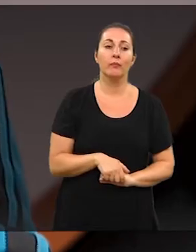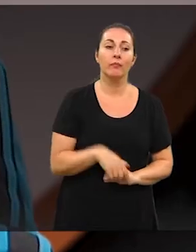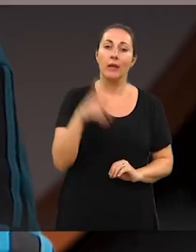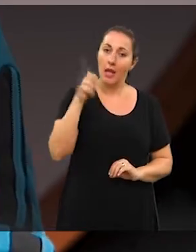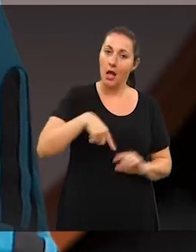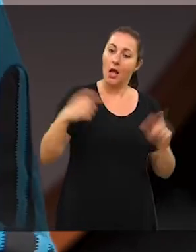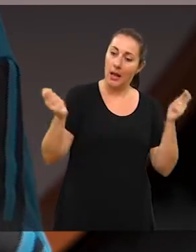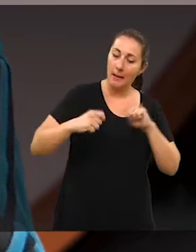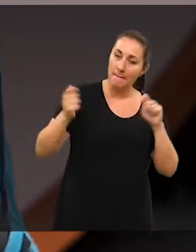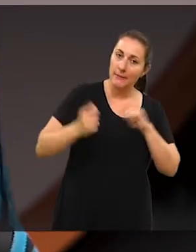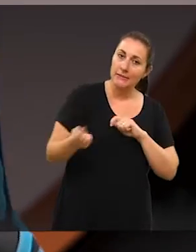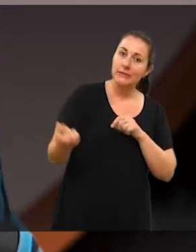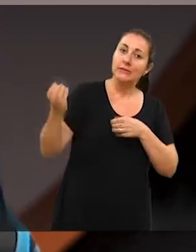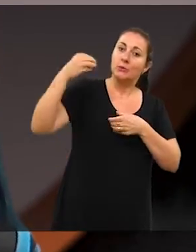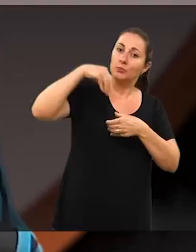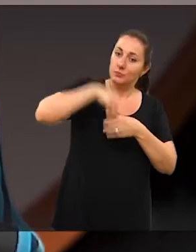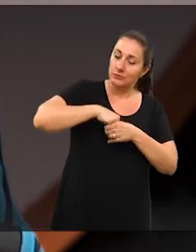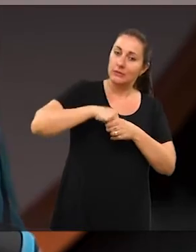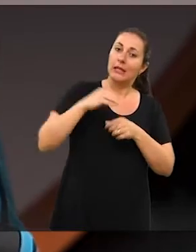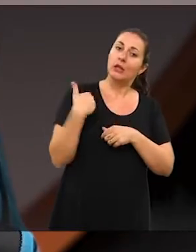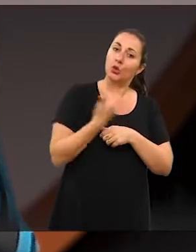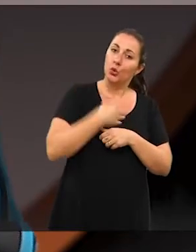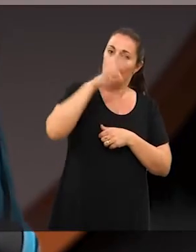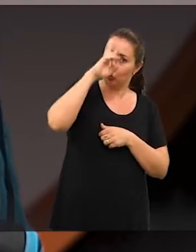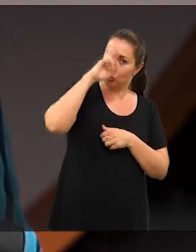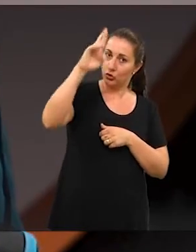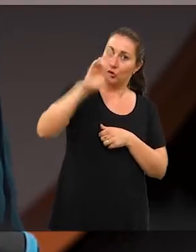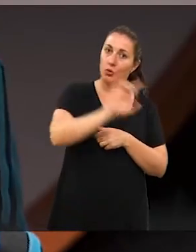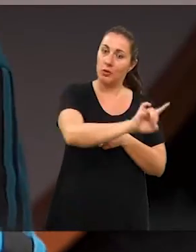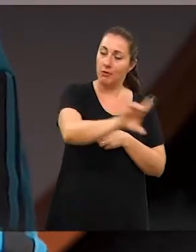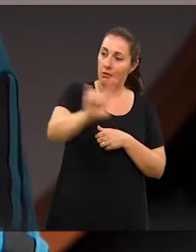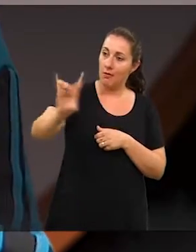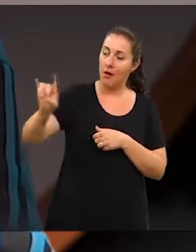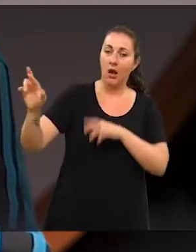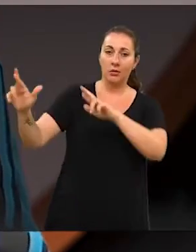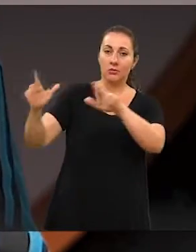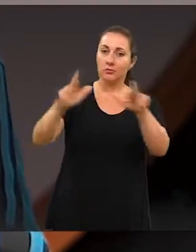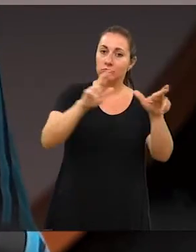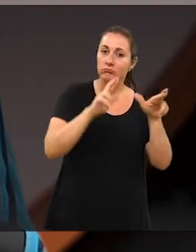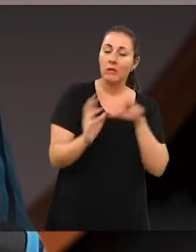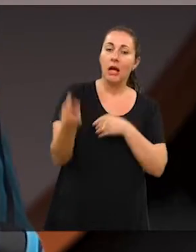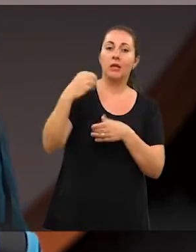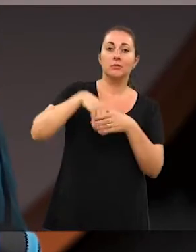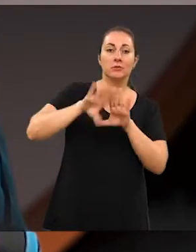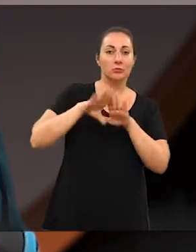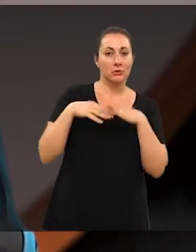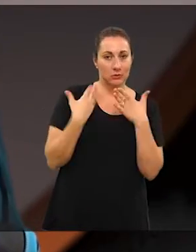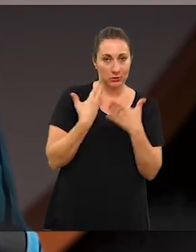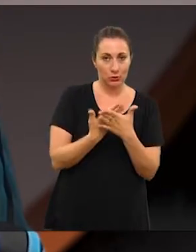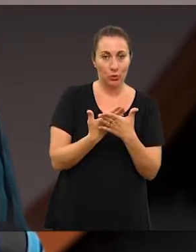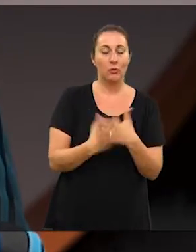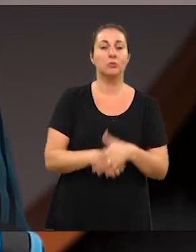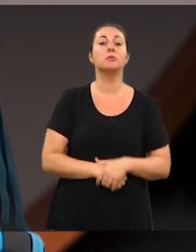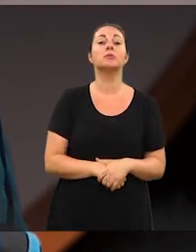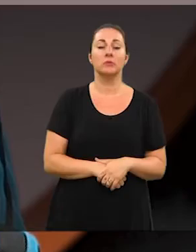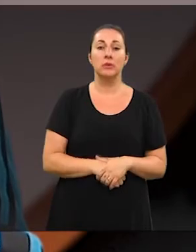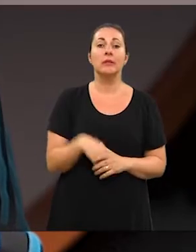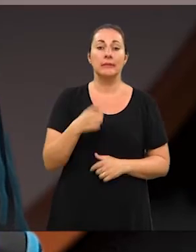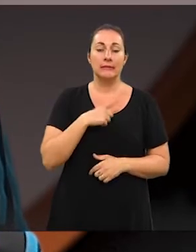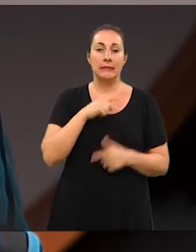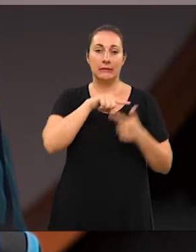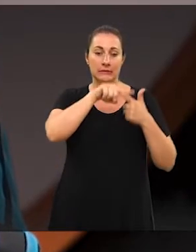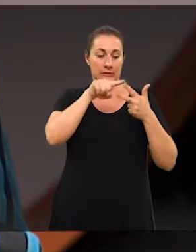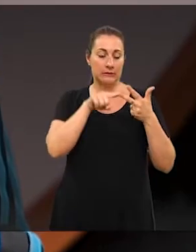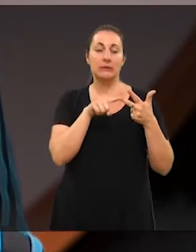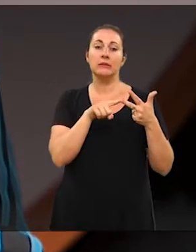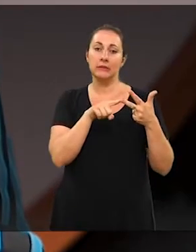diretores. Seria uma capacitação interna, né? Para os nossos diretores de cada departamento que a gente tem dentro da coordenadoria. Nós